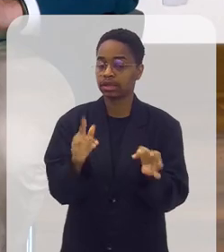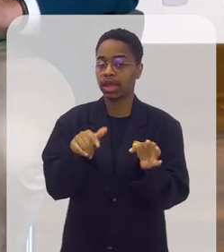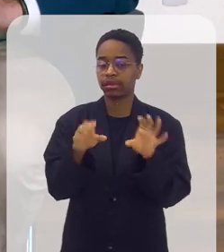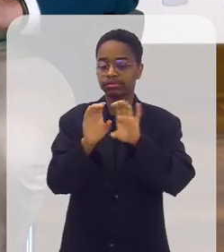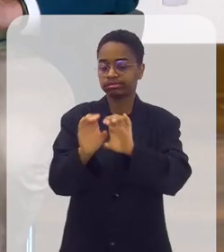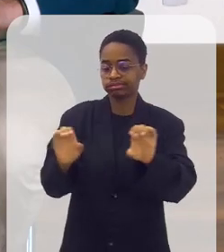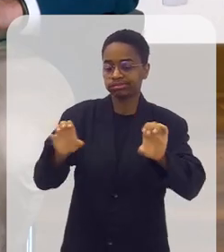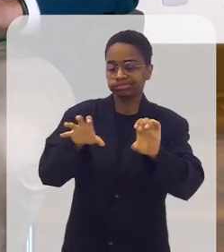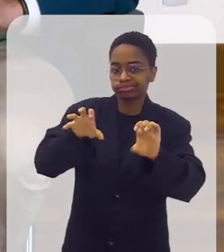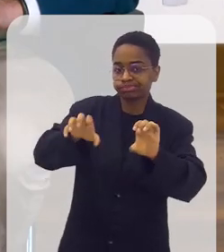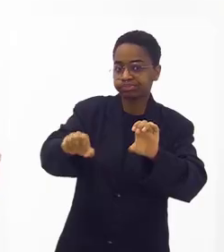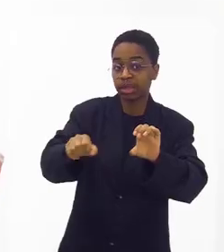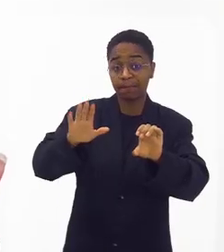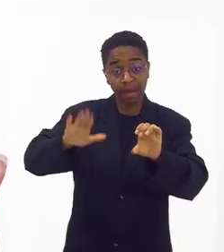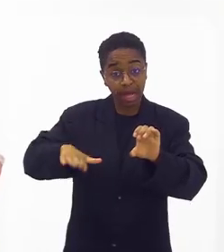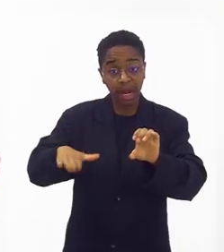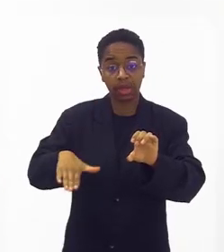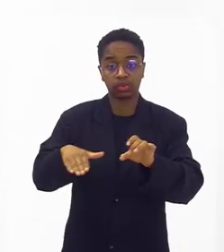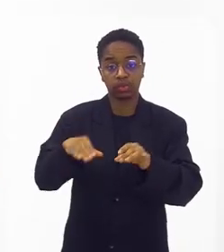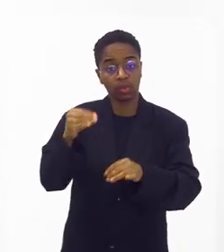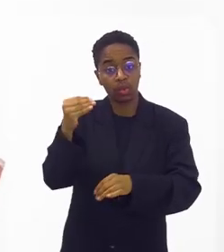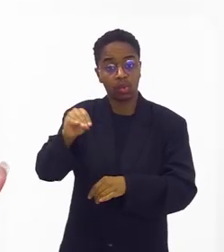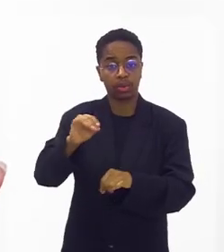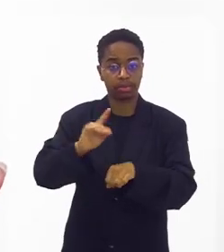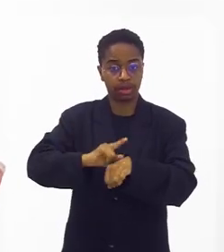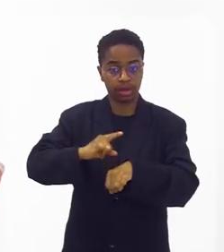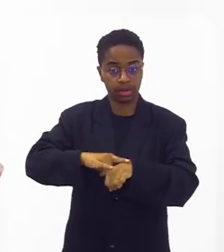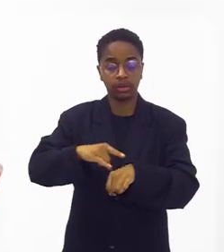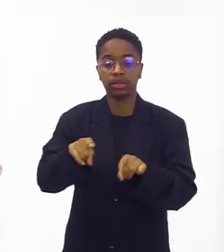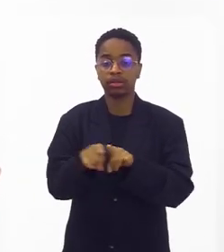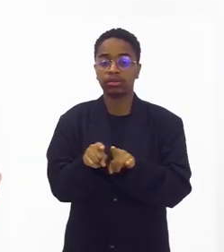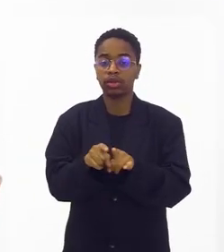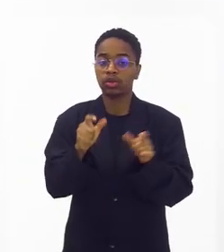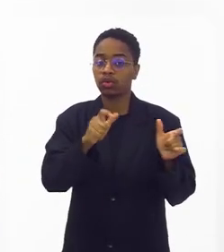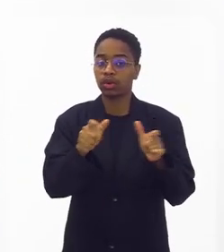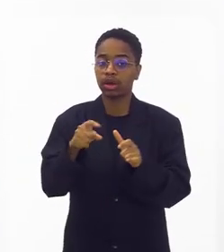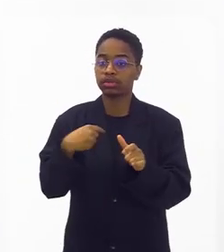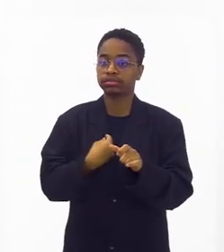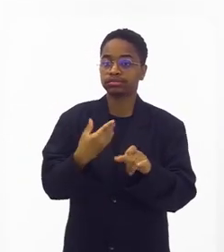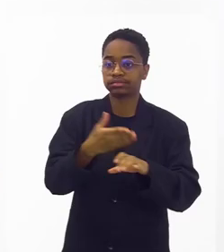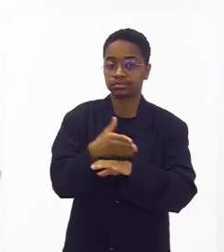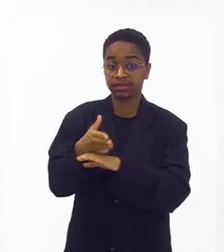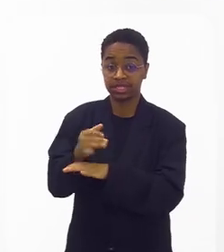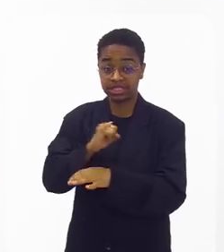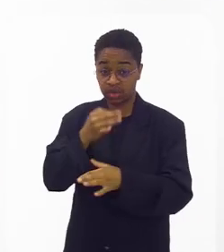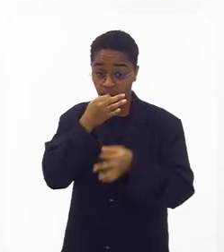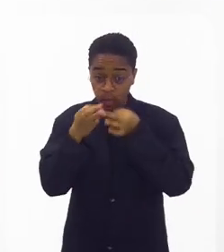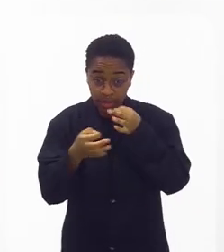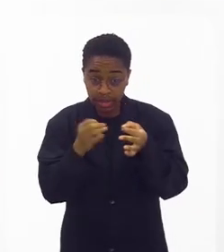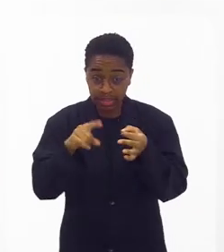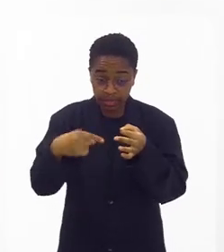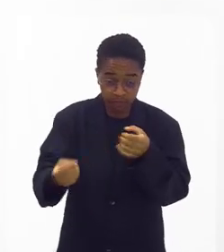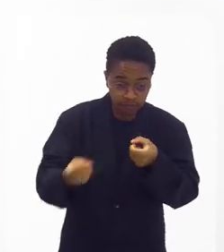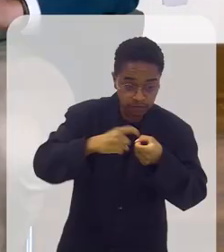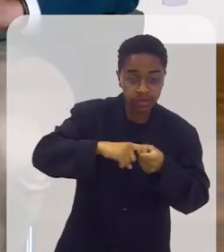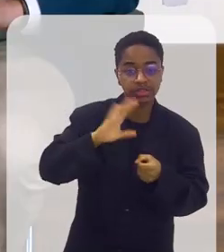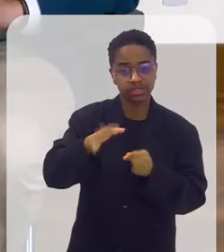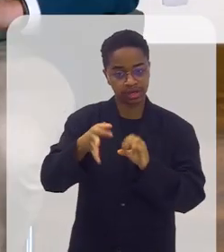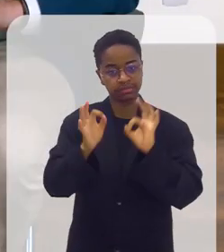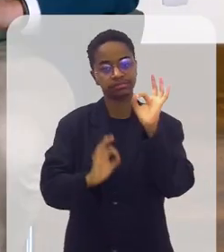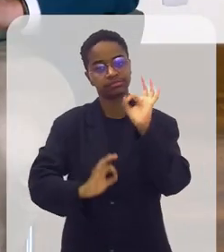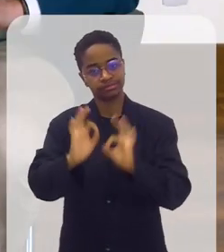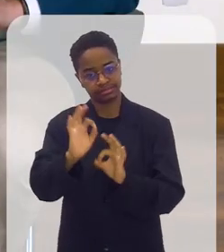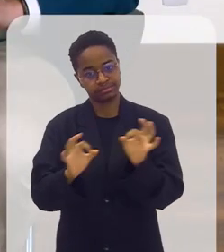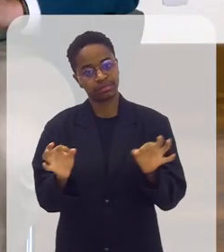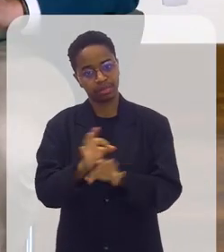barra num banheiro, que é um simples e barato. Inclusive, os locais que a gente vai aqui comentam, quando a gente volta, já está lá,